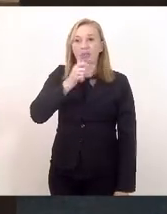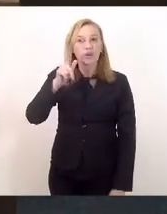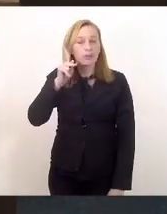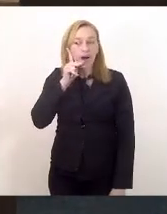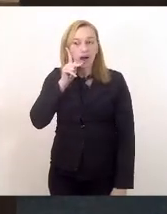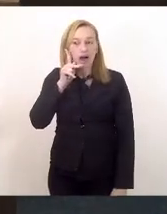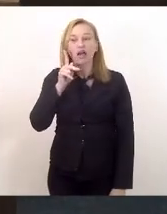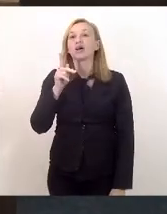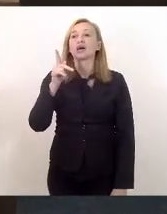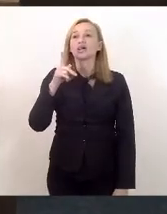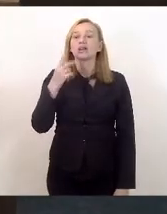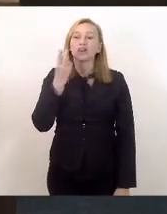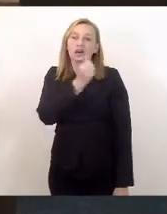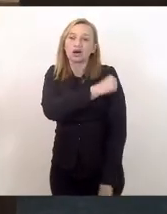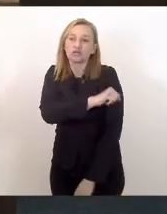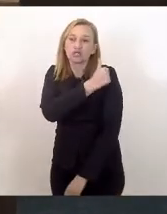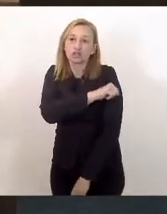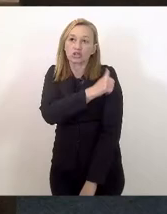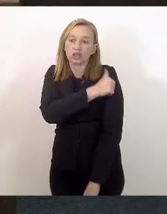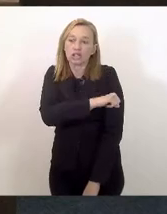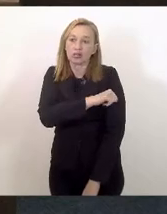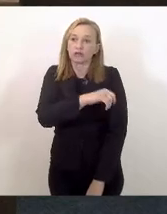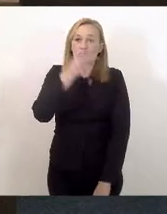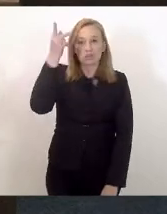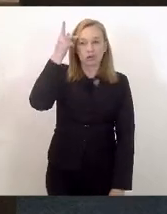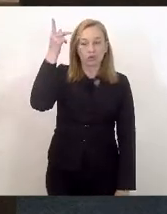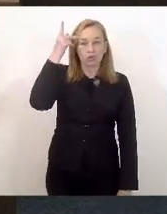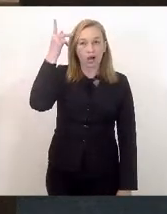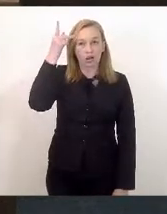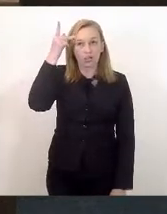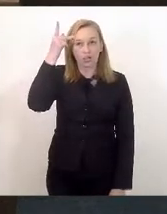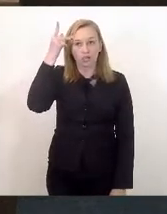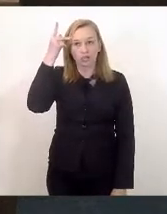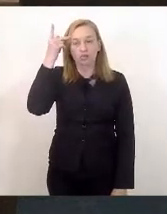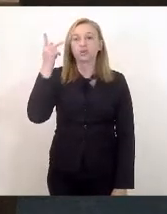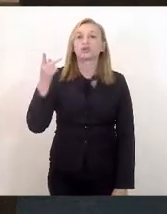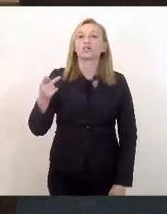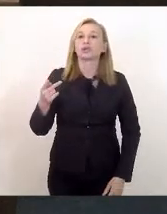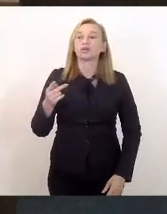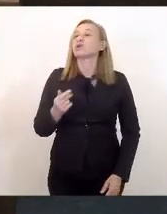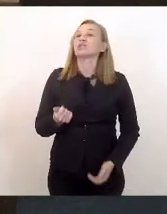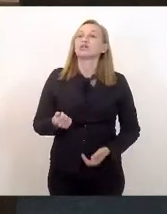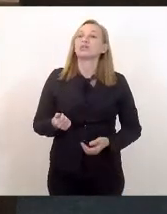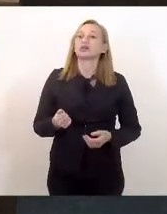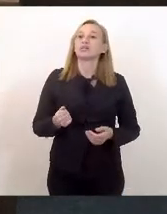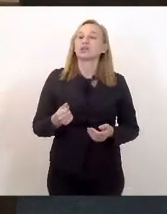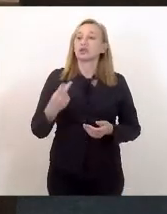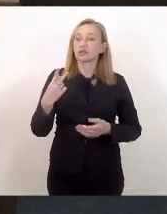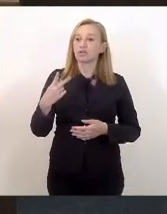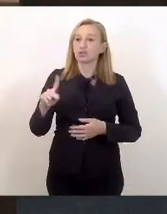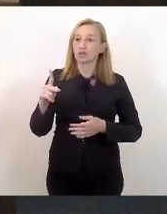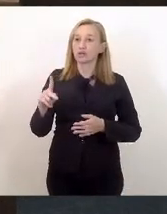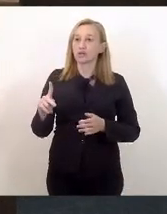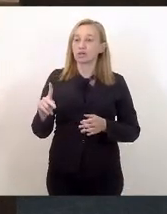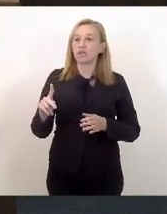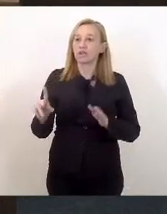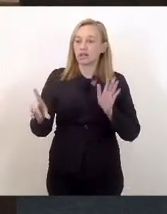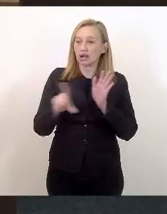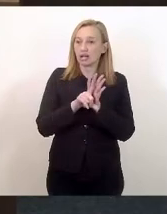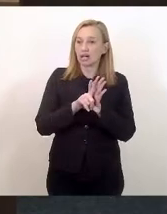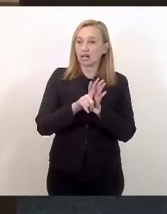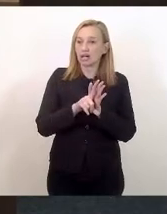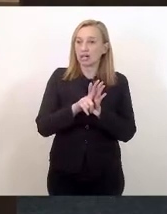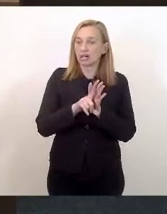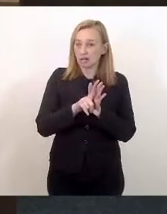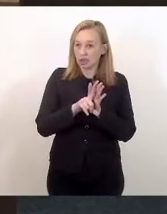São Paulo e Sergipe, autorizados, na forma e condições em sua legislação, a conceder isenção